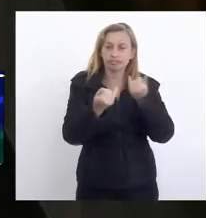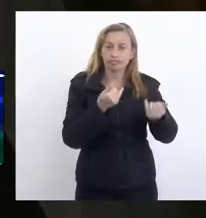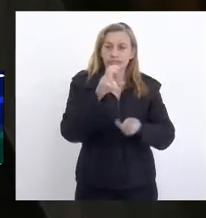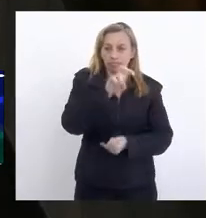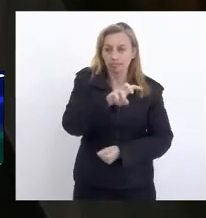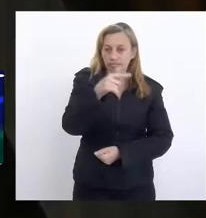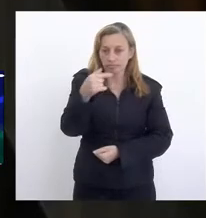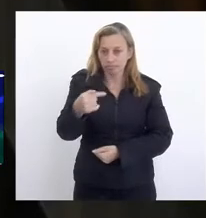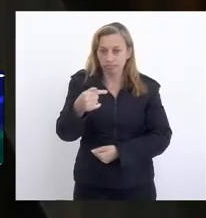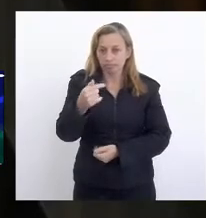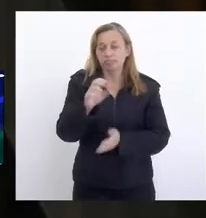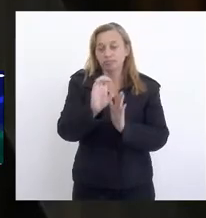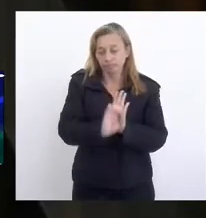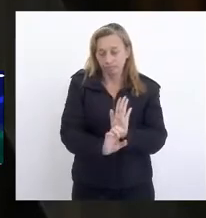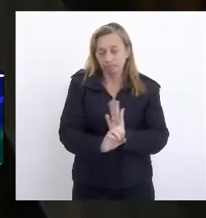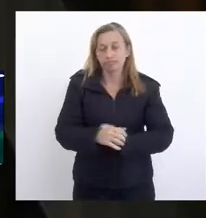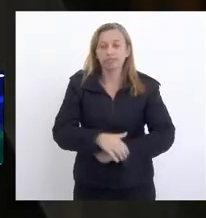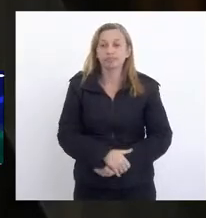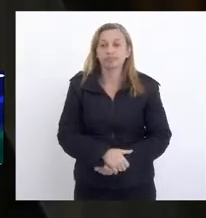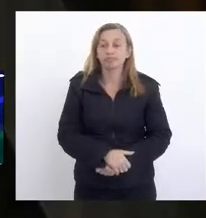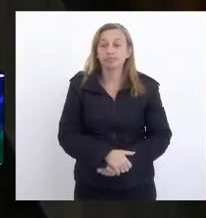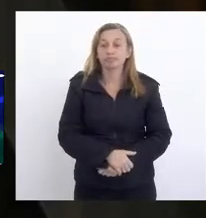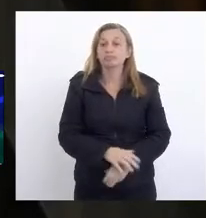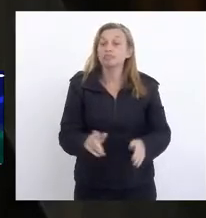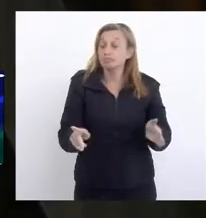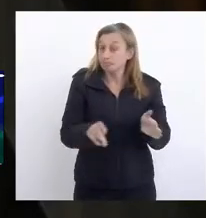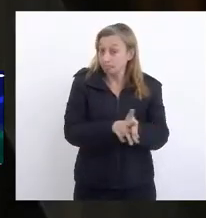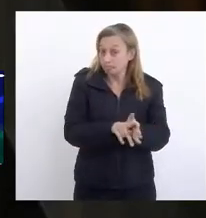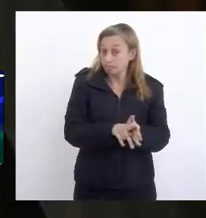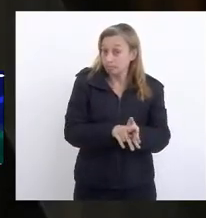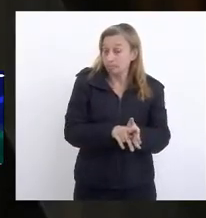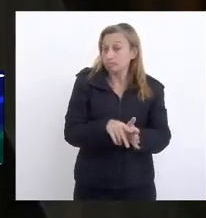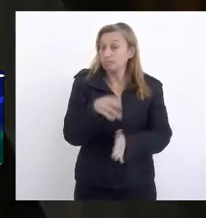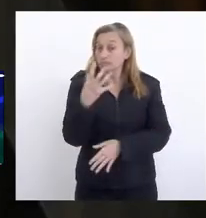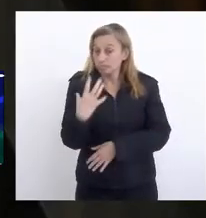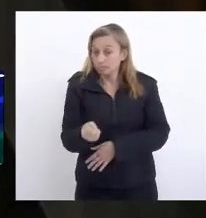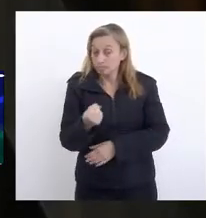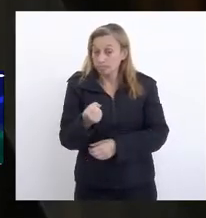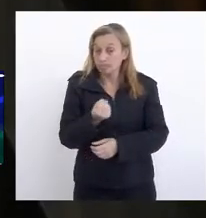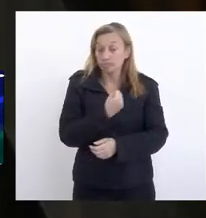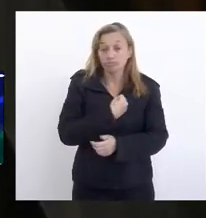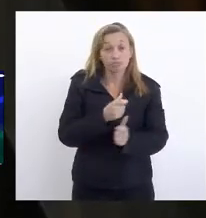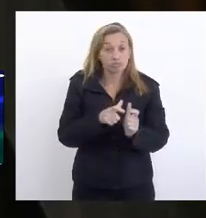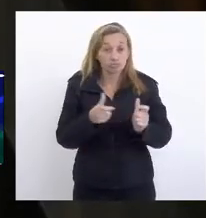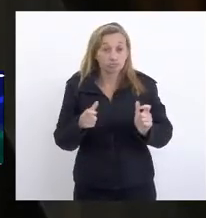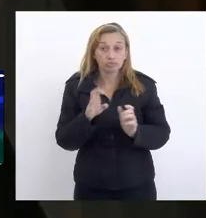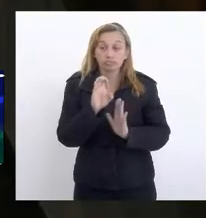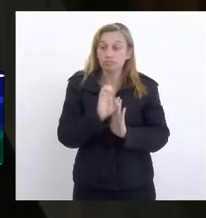57 emendas. O projeto recebe esse volume de emendas,